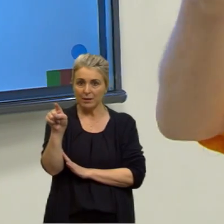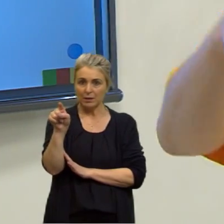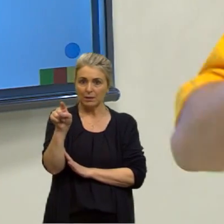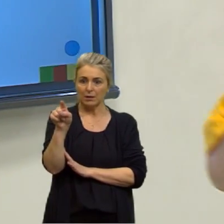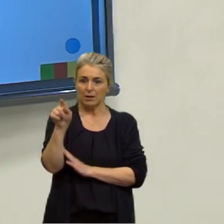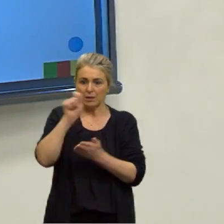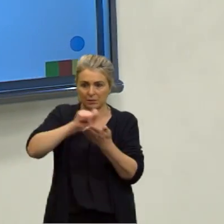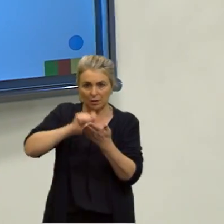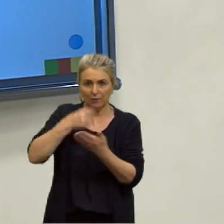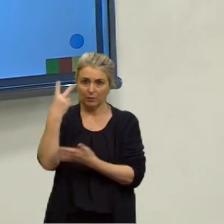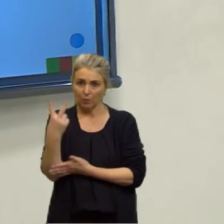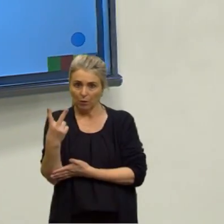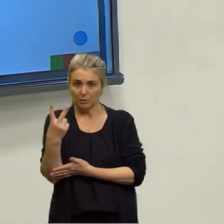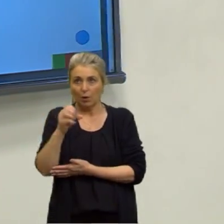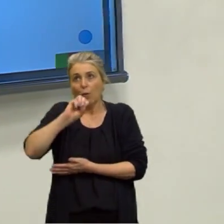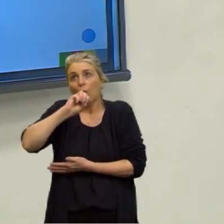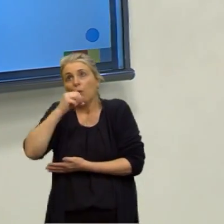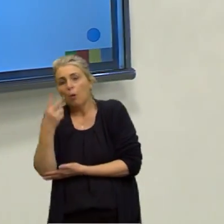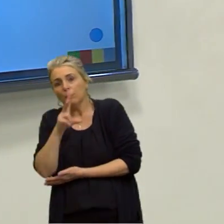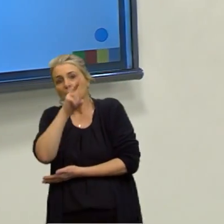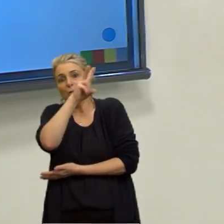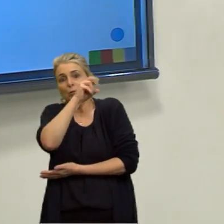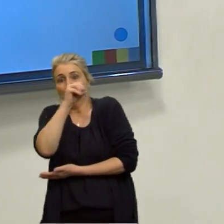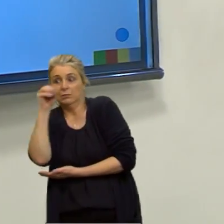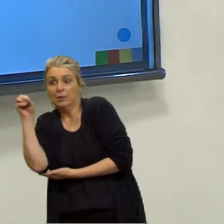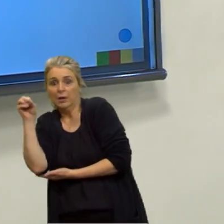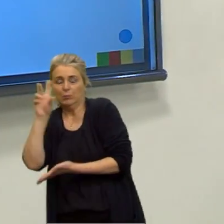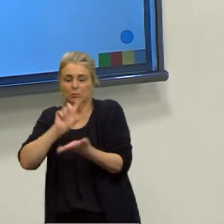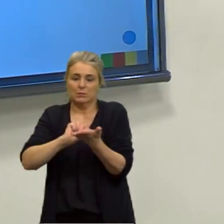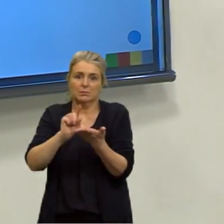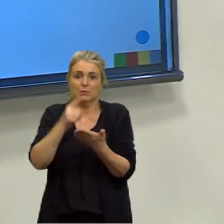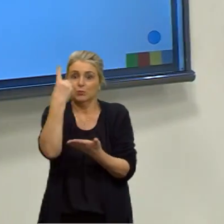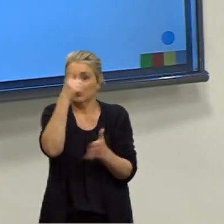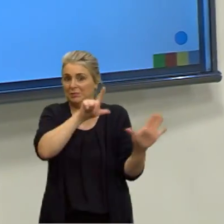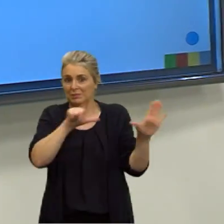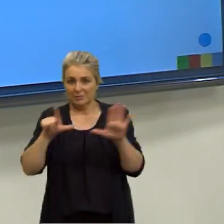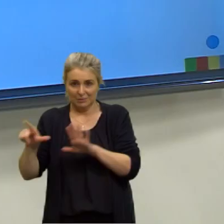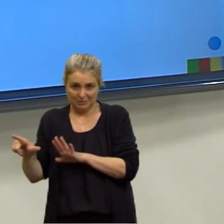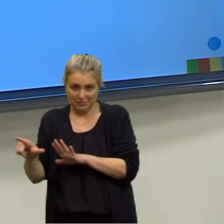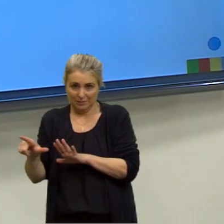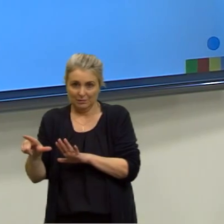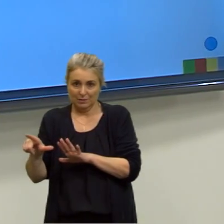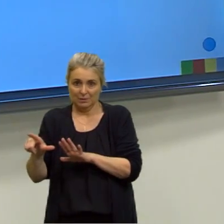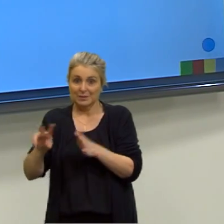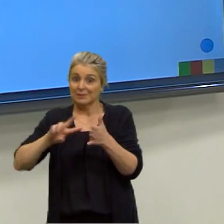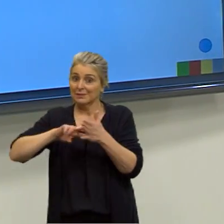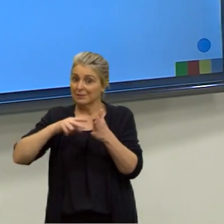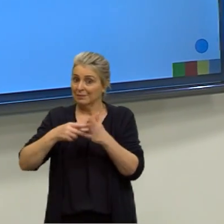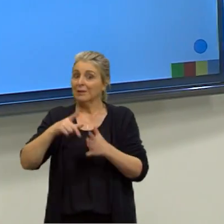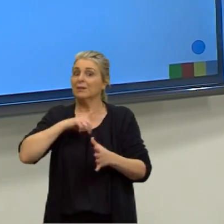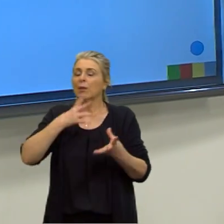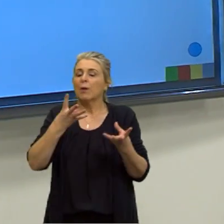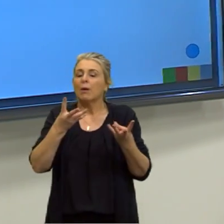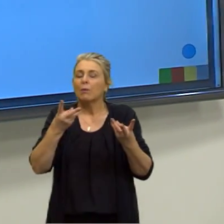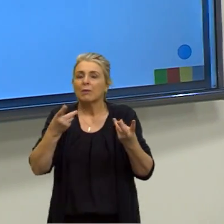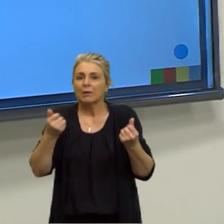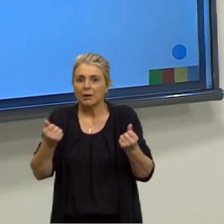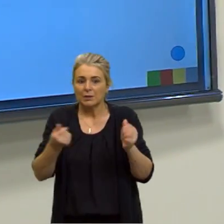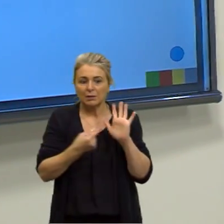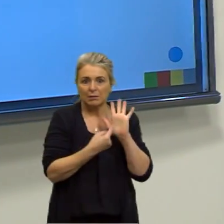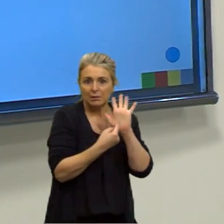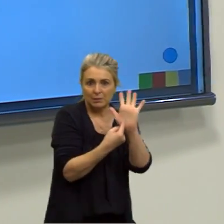escreve dois ele escreve duzentos artigos por semana ali eu tenho uma quantidade ali eu tô indicando o que